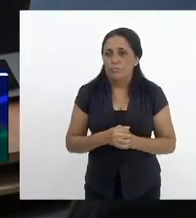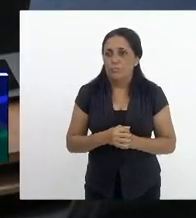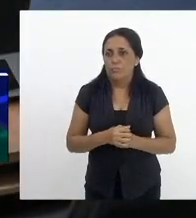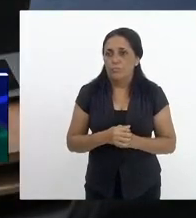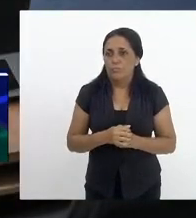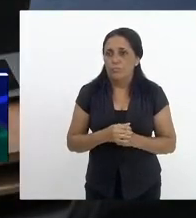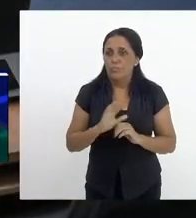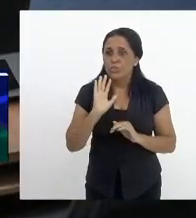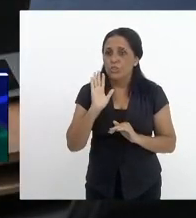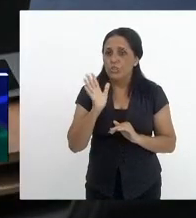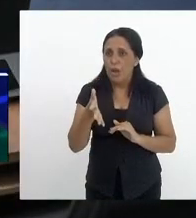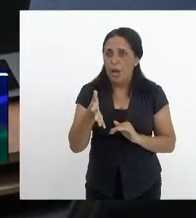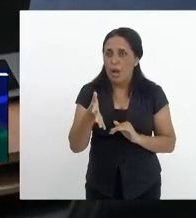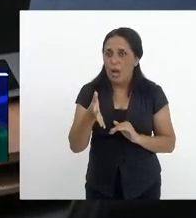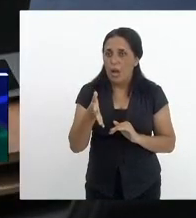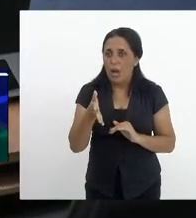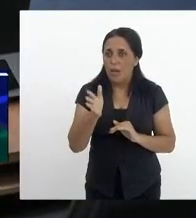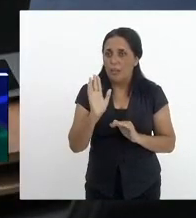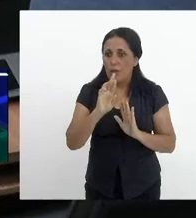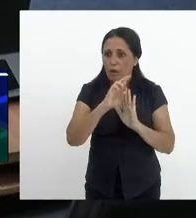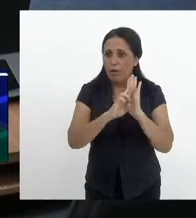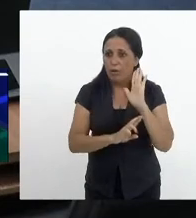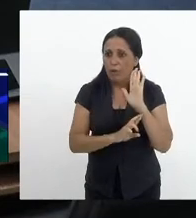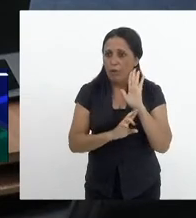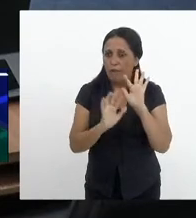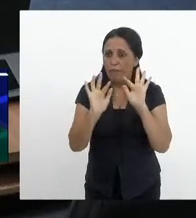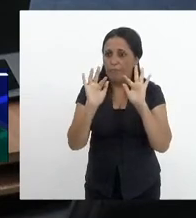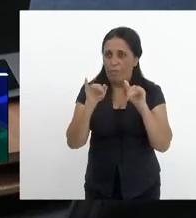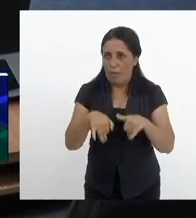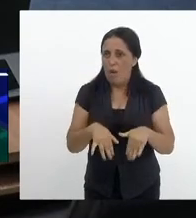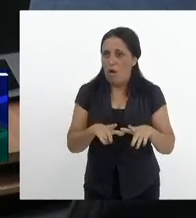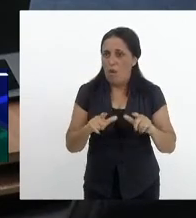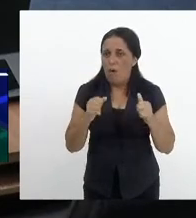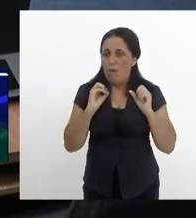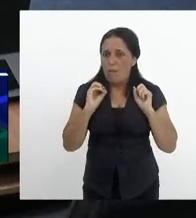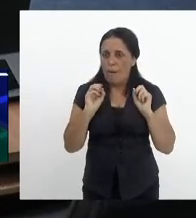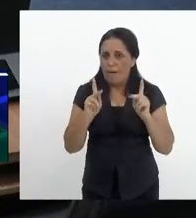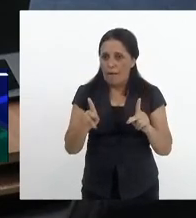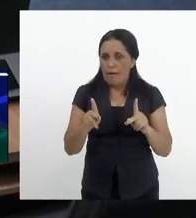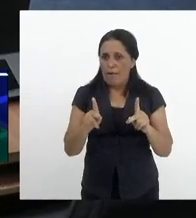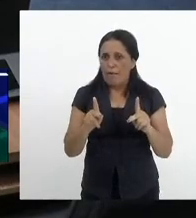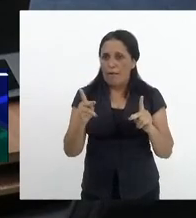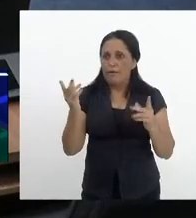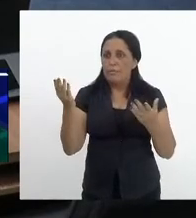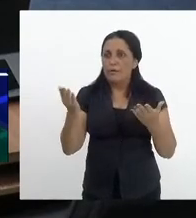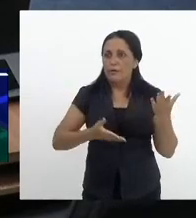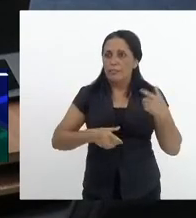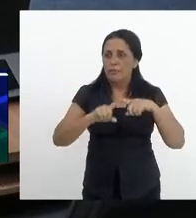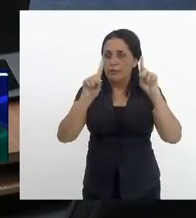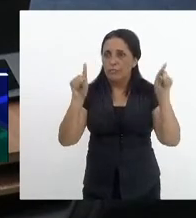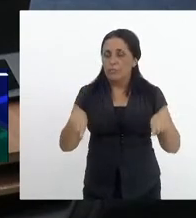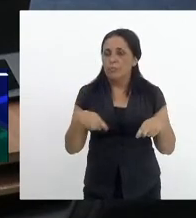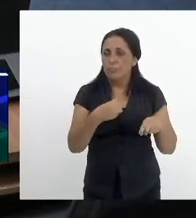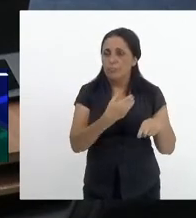Não, porque já está... Já está em redação. Okay. Já vai em forma final. Ok. Então, pela Comissão de Servidores Públicos, deputado...